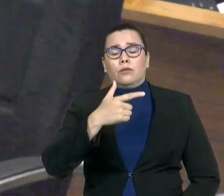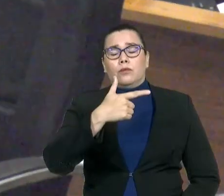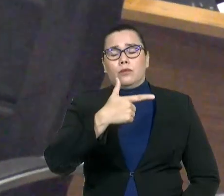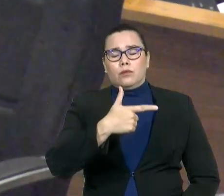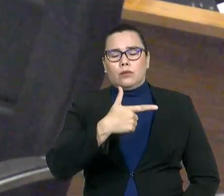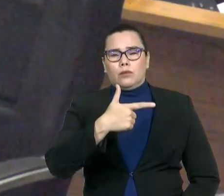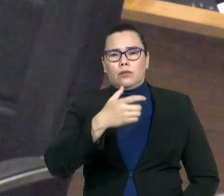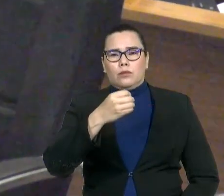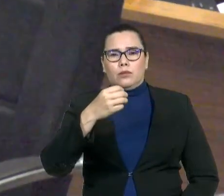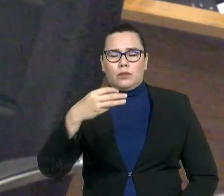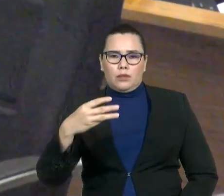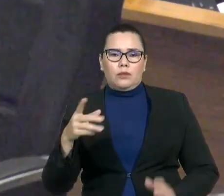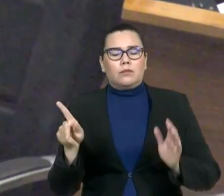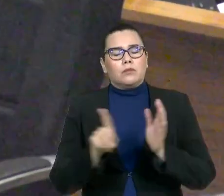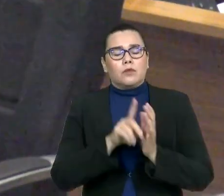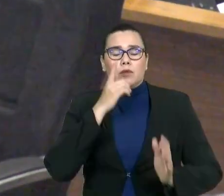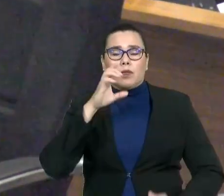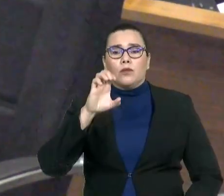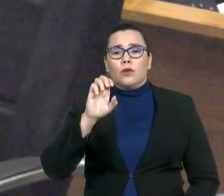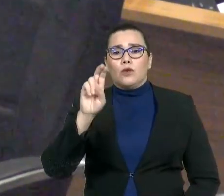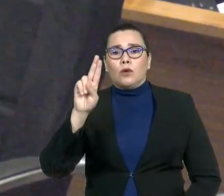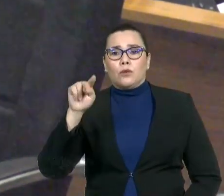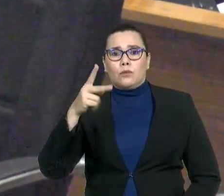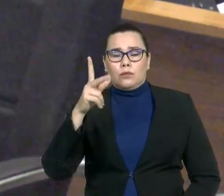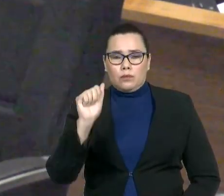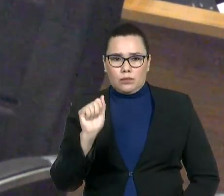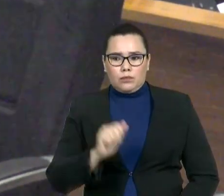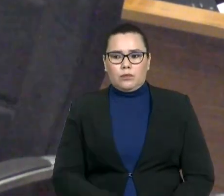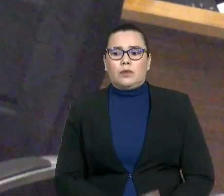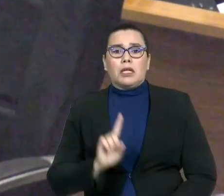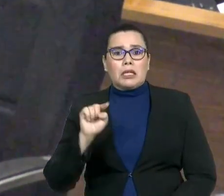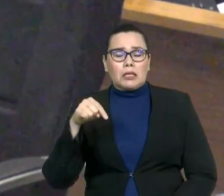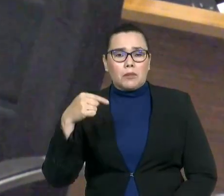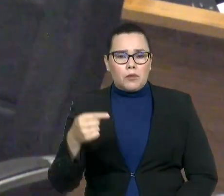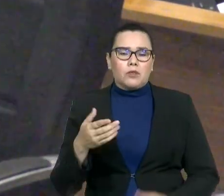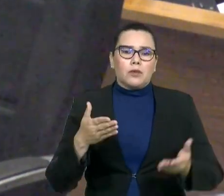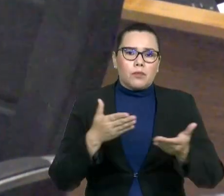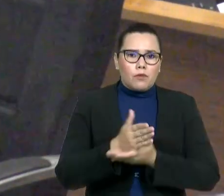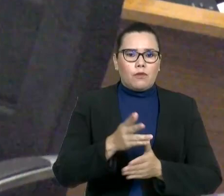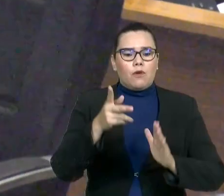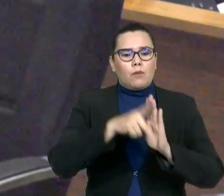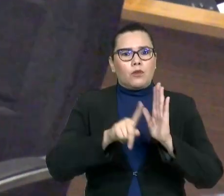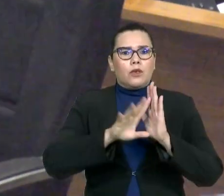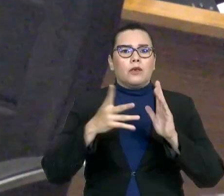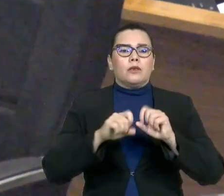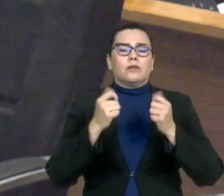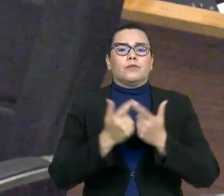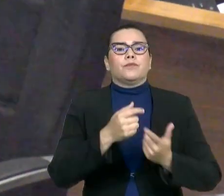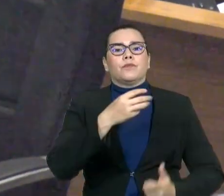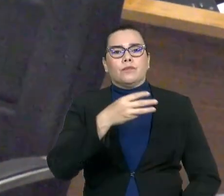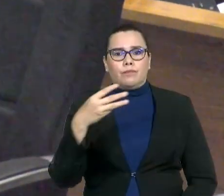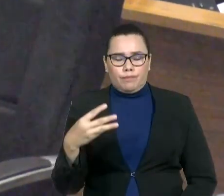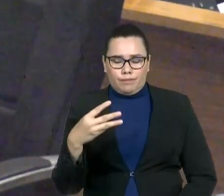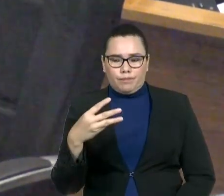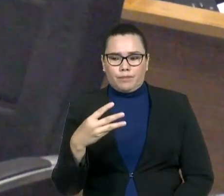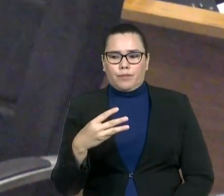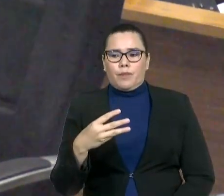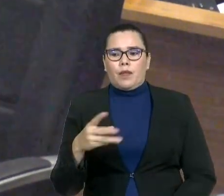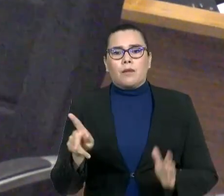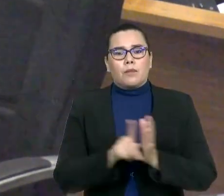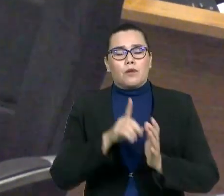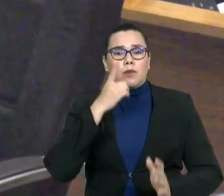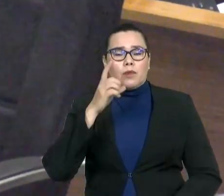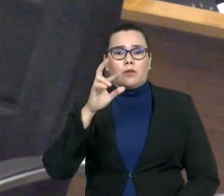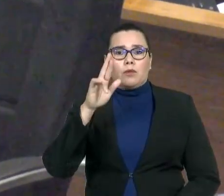213, deputado Cláudio Cunha. Em tramitação ordinária, segundo turno, o plenário aprovou o projeto de resolução legislativa 33, de autoria do deputado